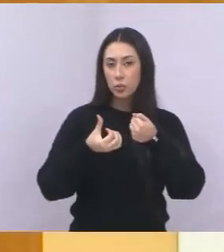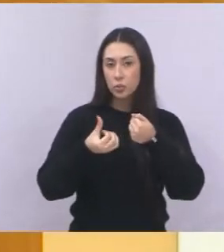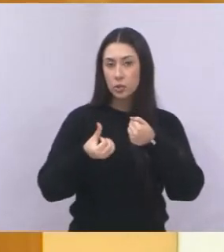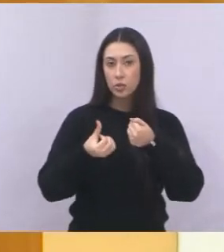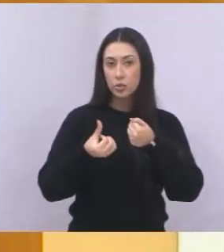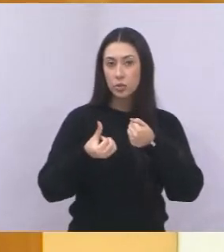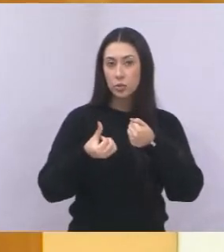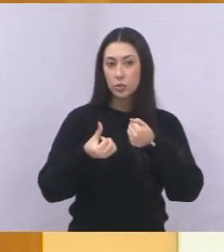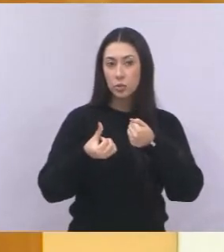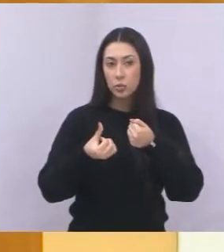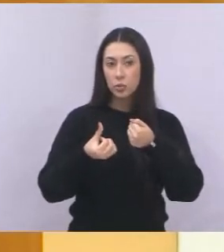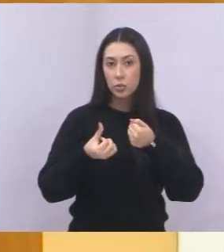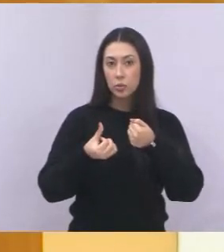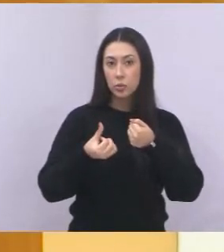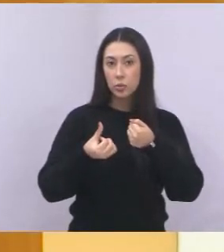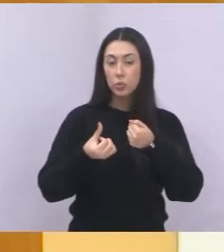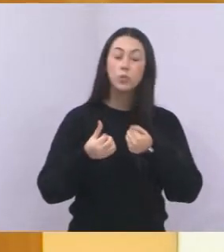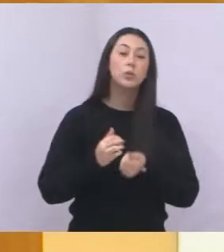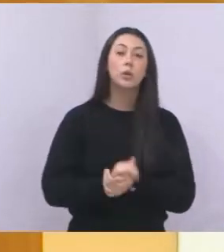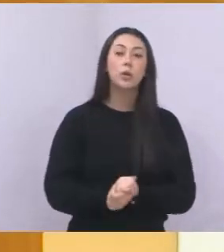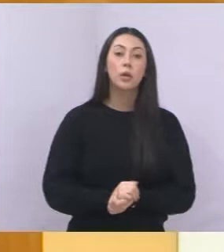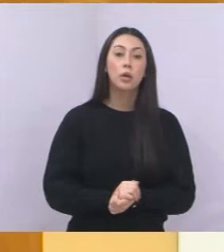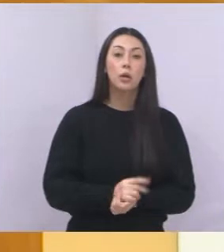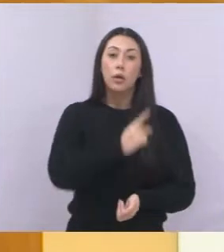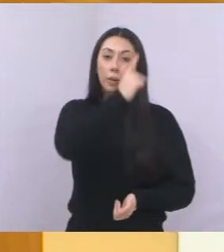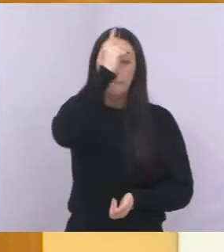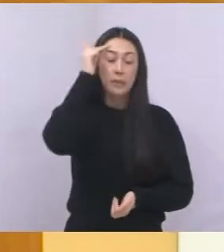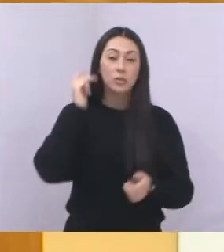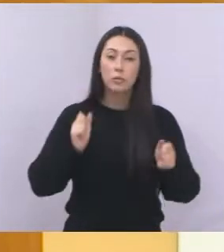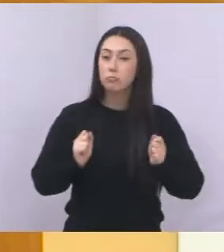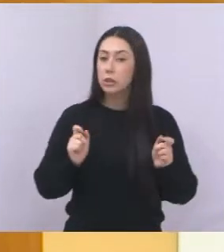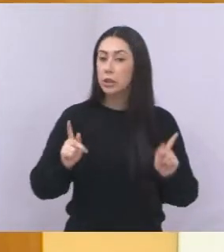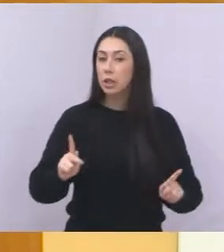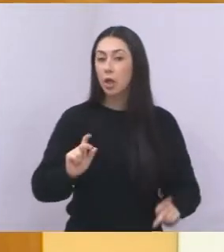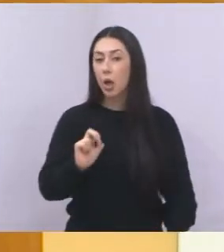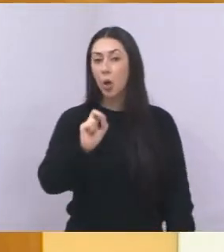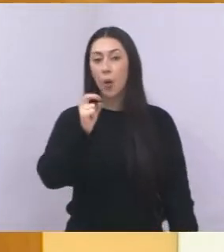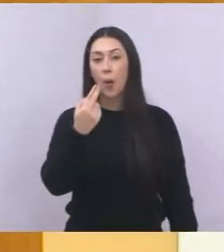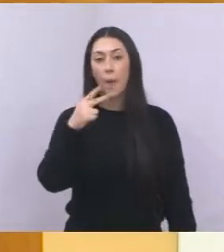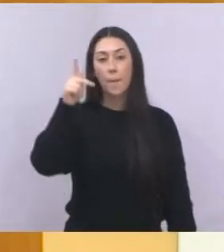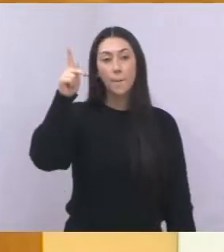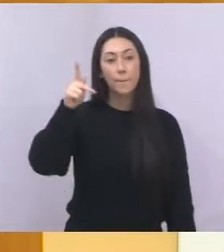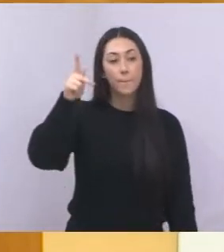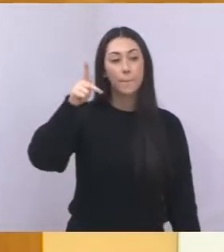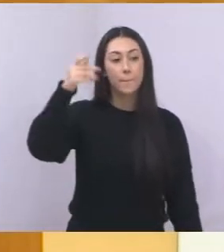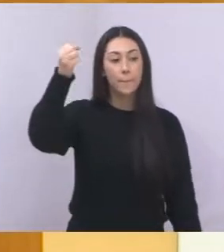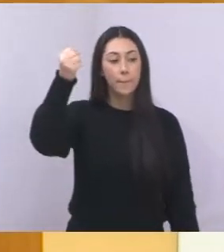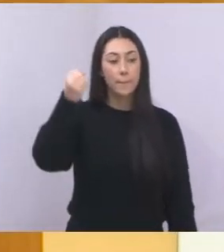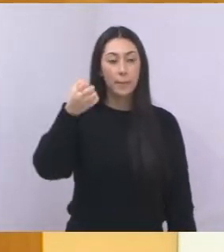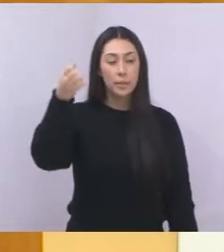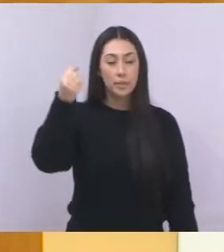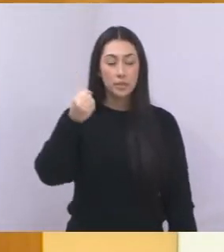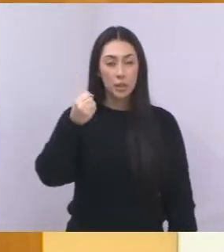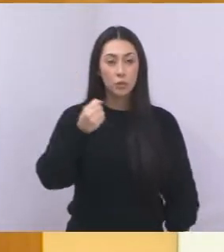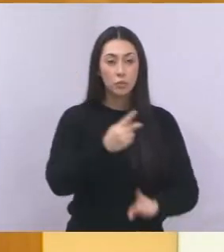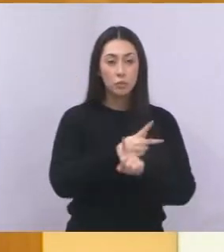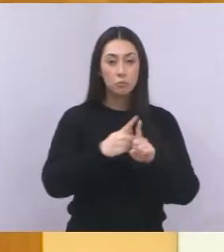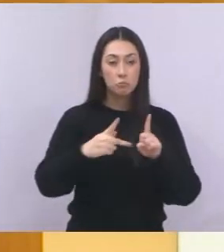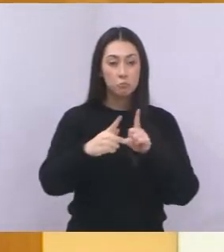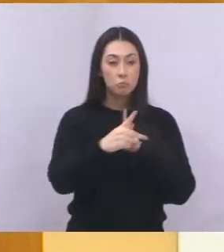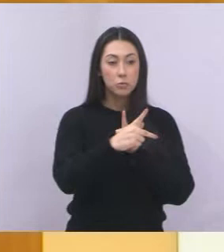Incidirá contribuição sobre os proventos de aposentadoria e pensões concedidas pelo regime próprio de previdência